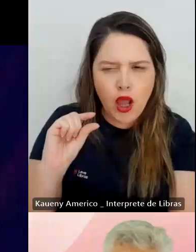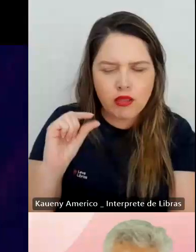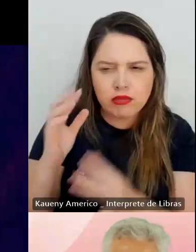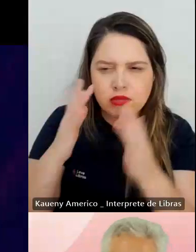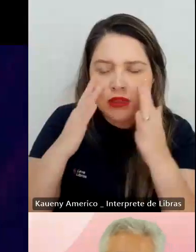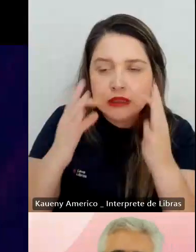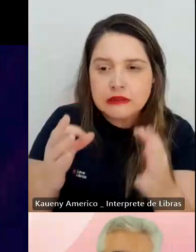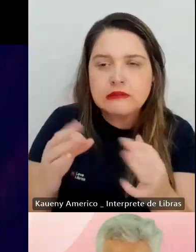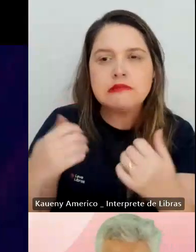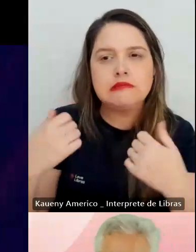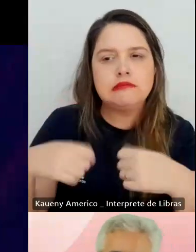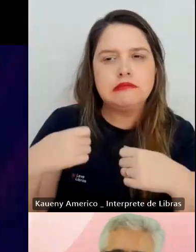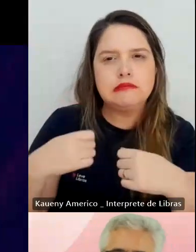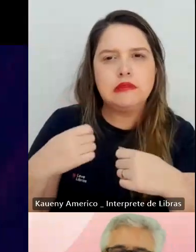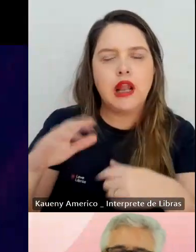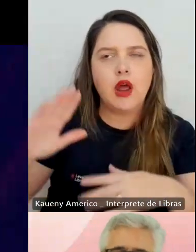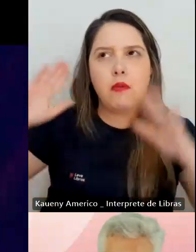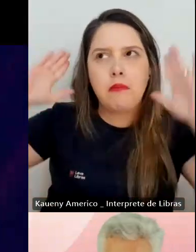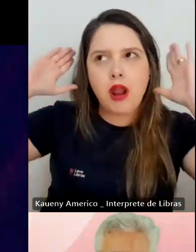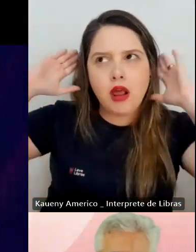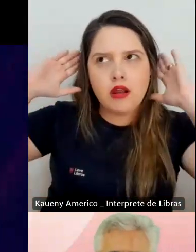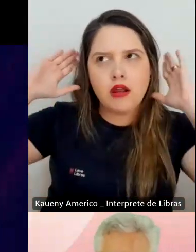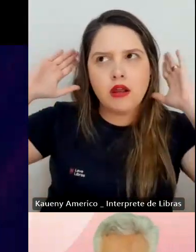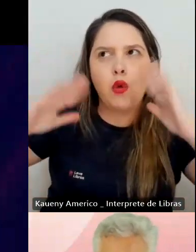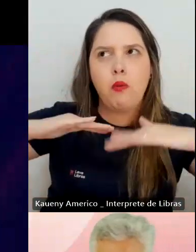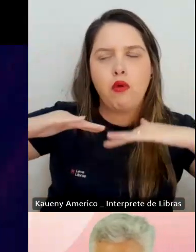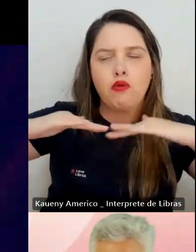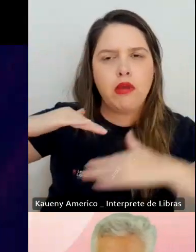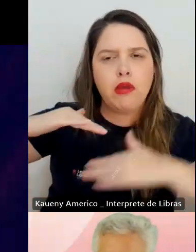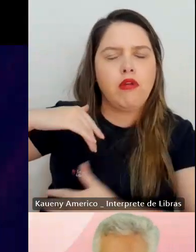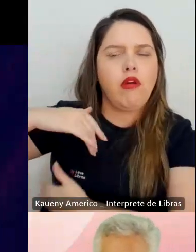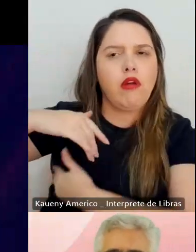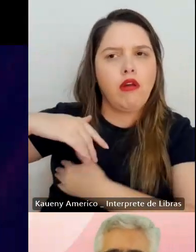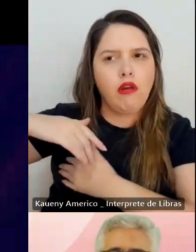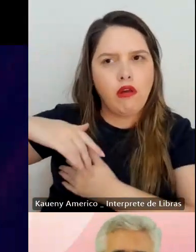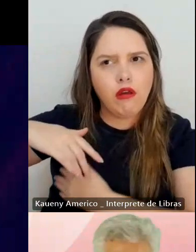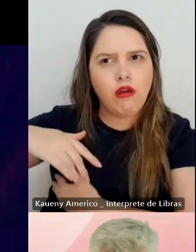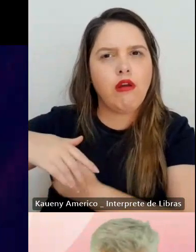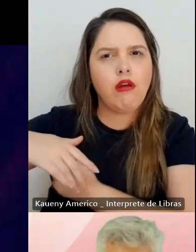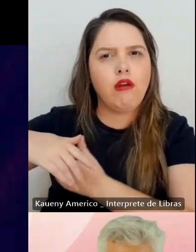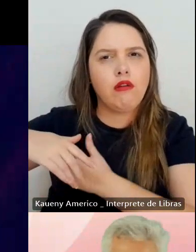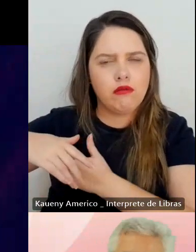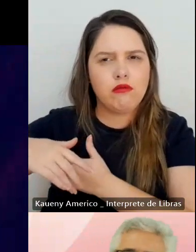braço para cima, ou seja, movimentou o contorno,